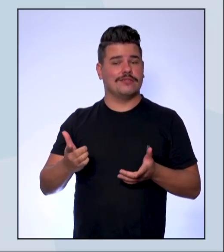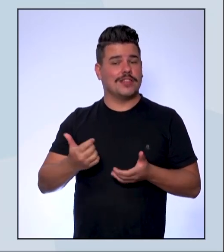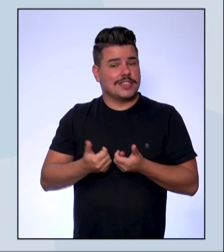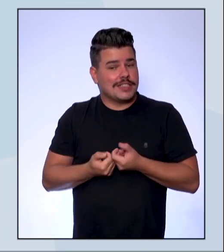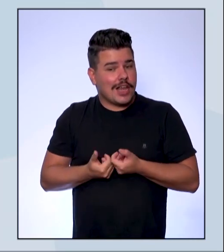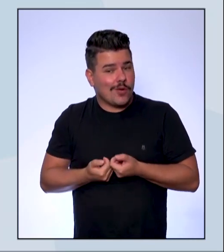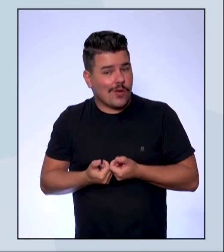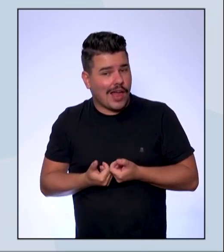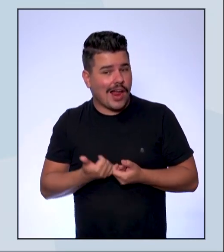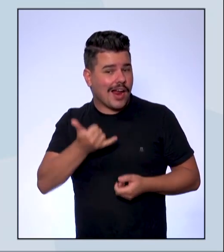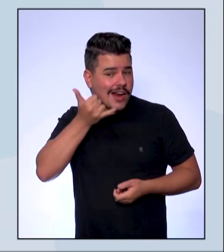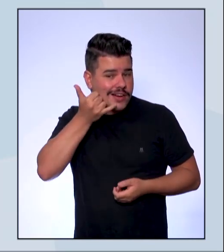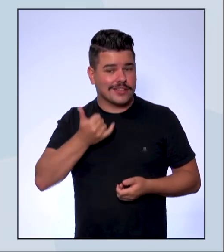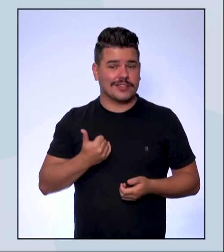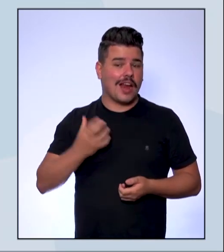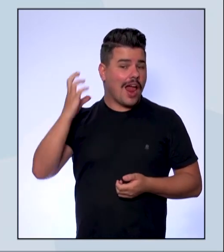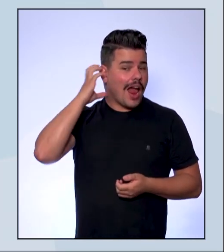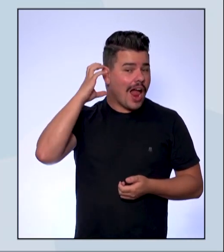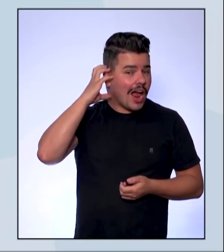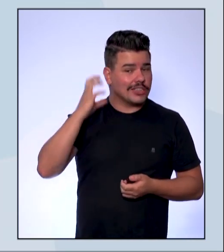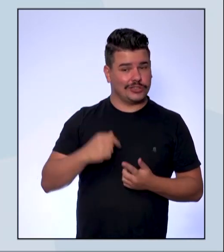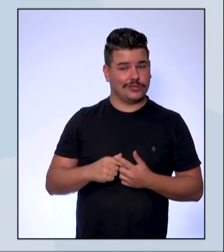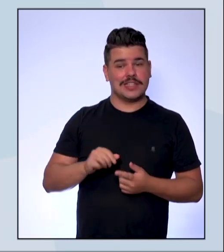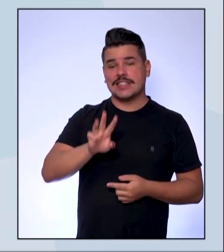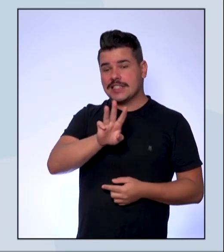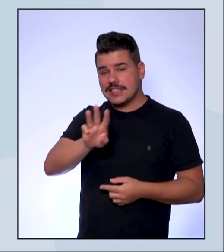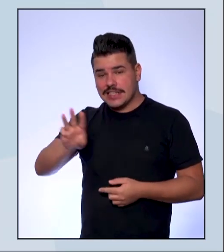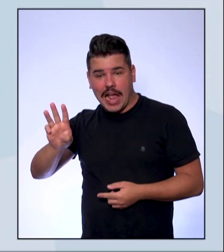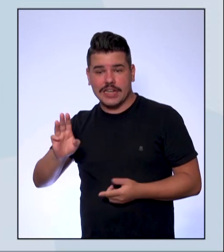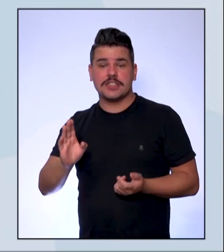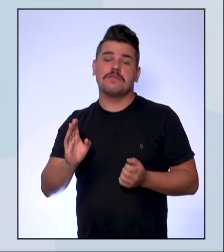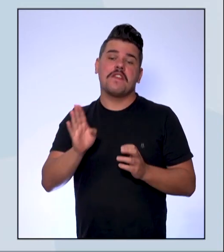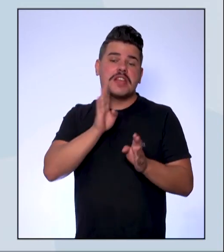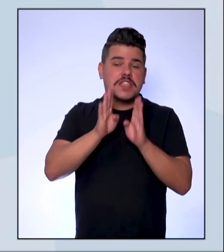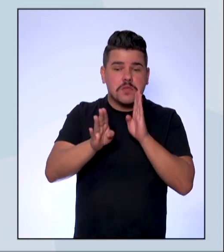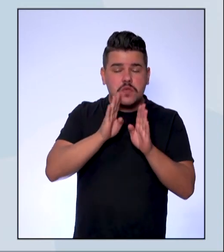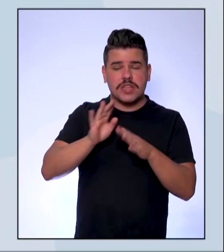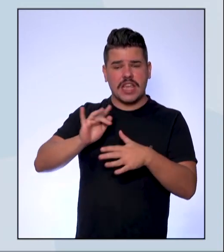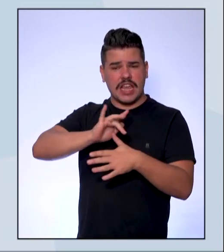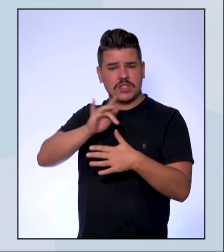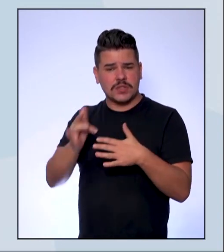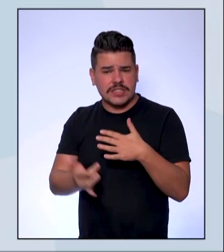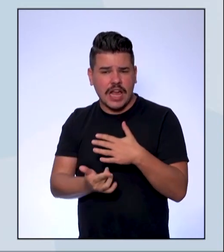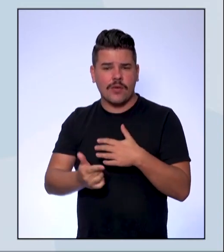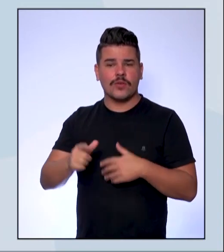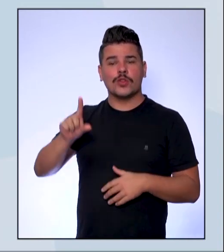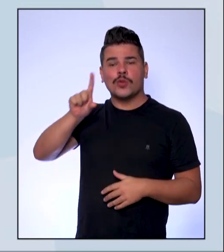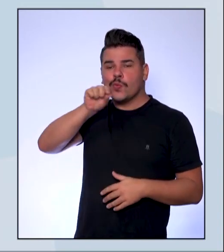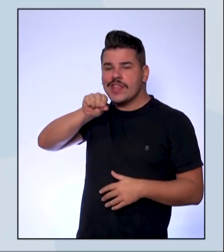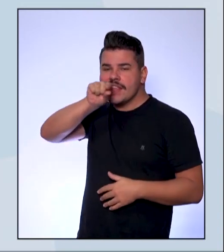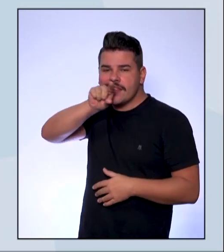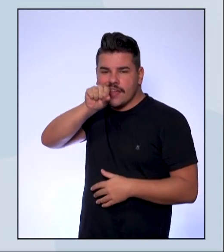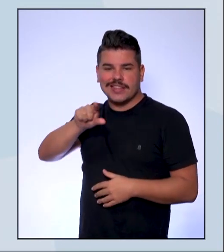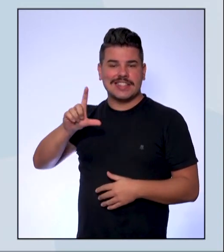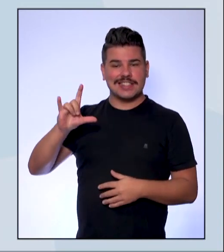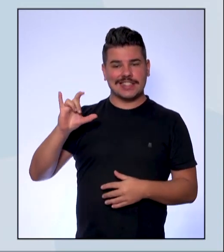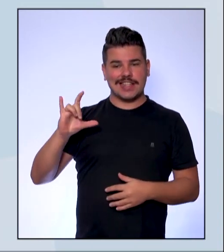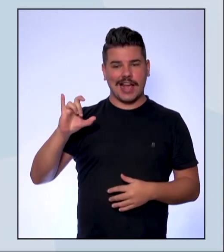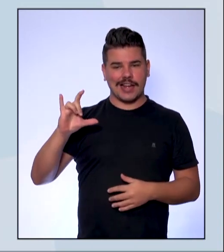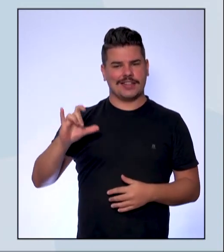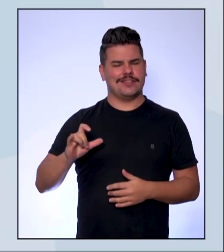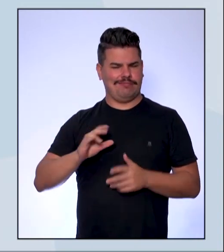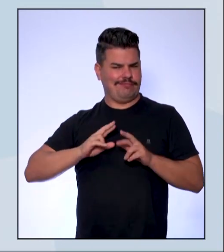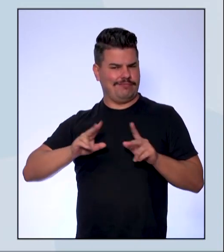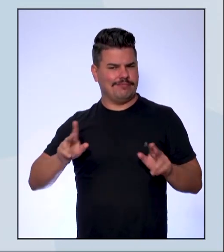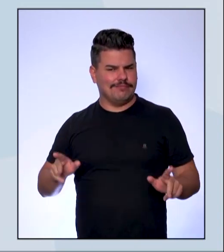engloba sites, mas também engloba Facebook, engloba Twitter, Instagram e assim vai. E elas, na verdade,